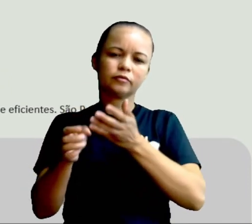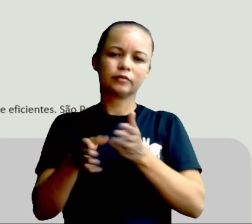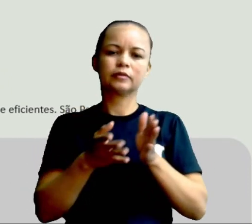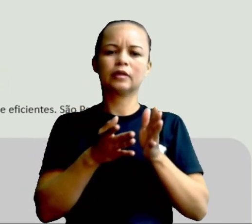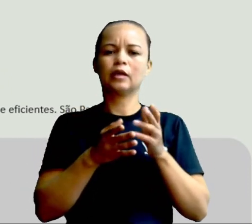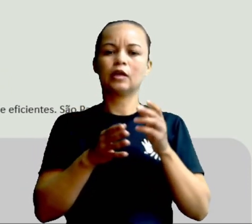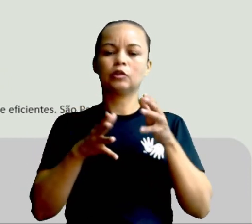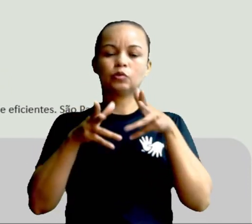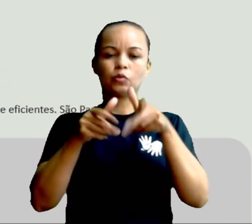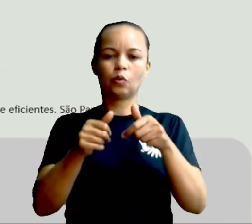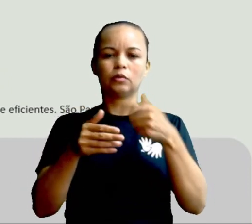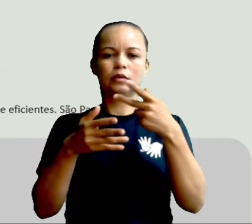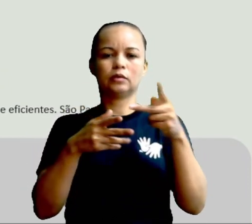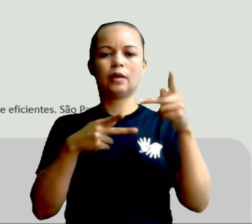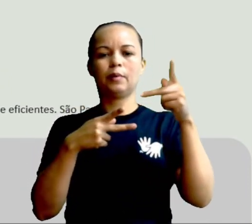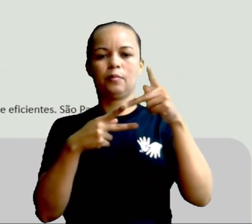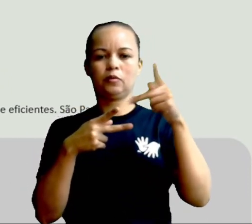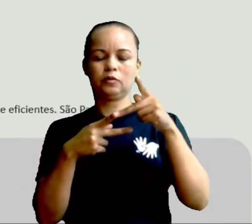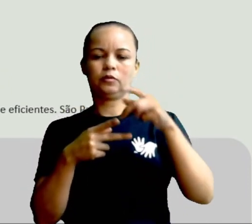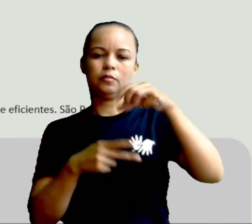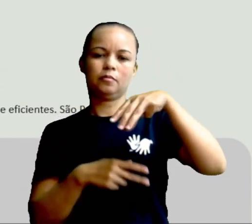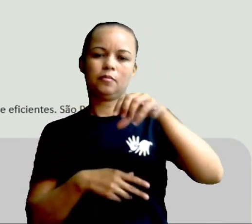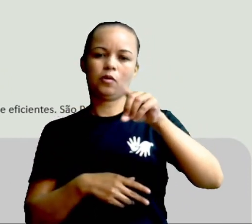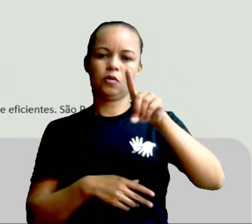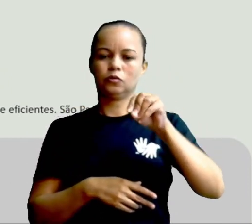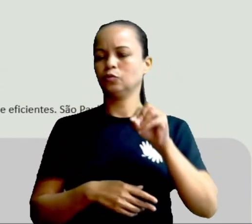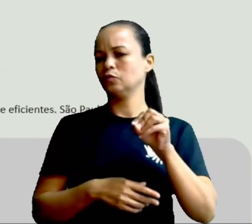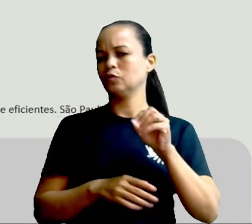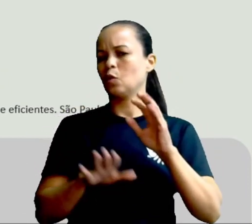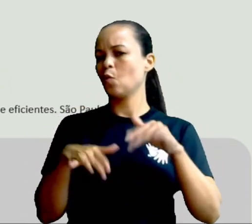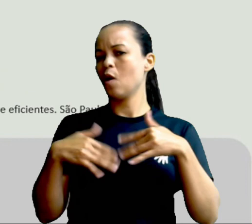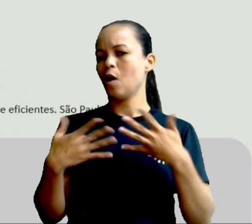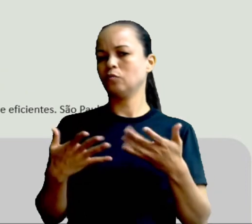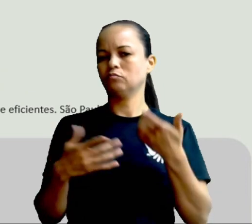Todas elas têm preposição de modo, exceto a qual?